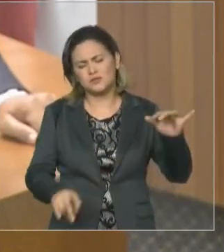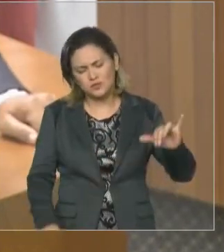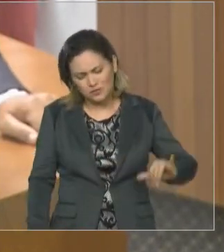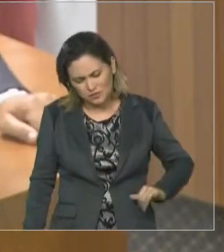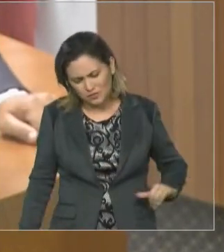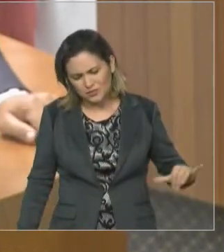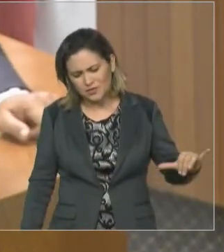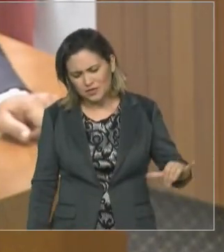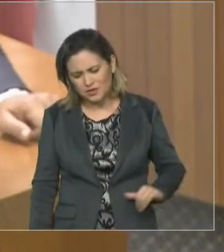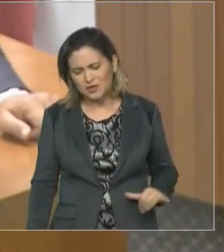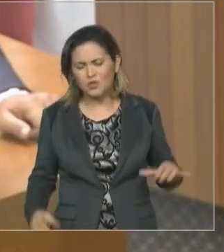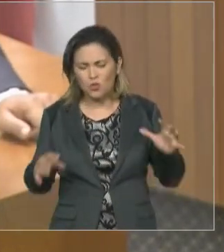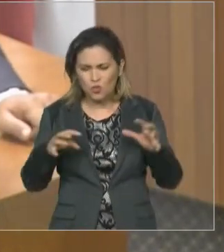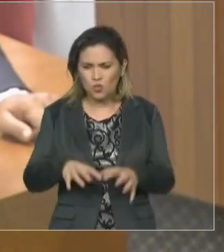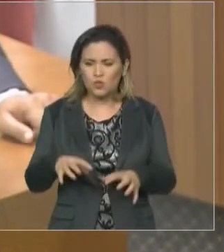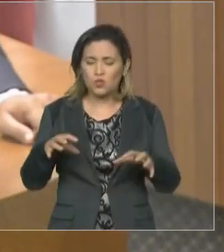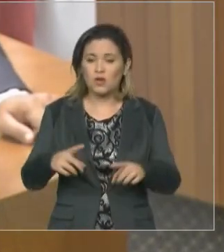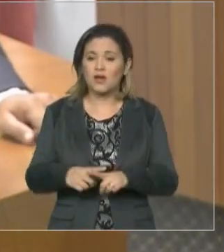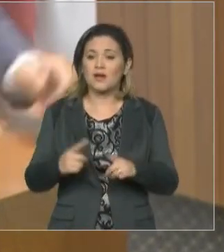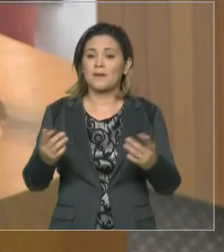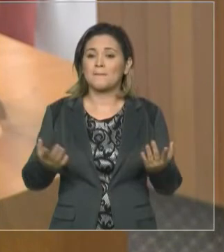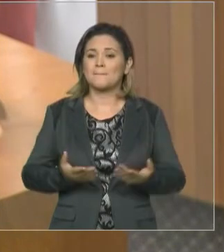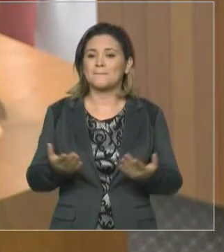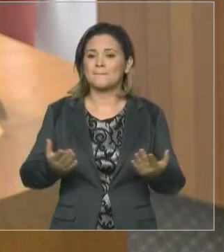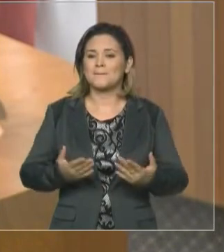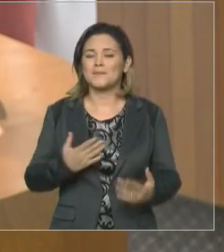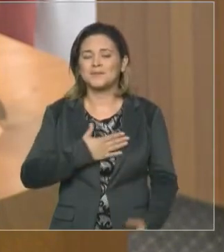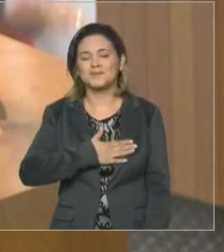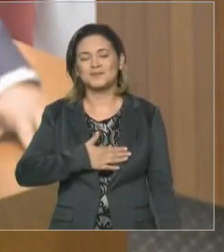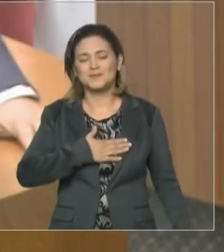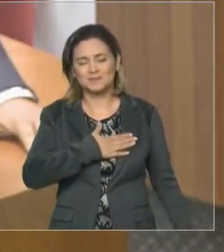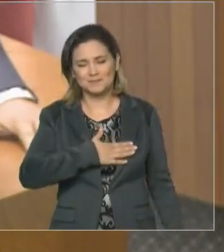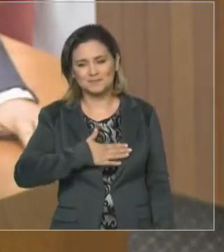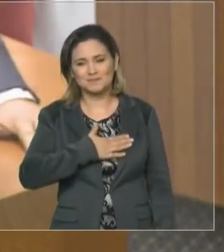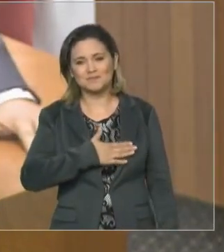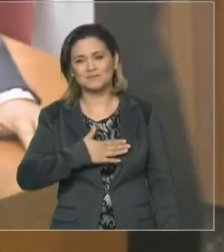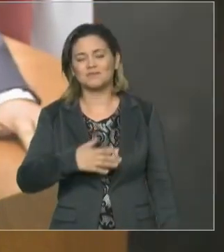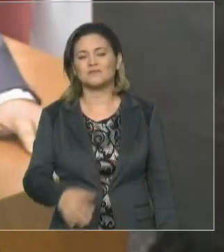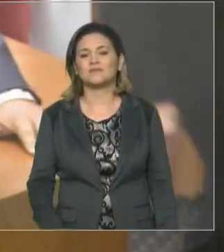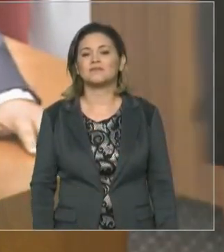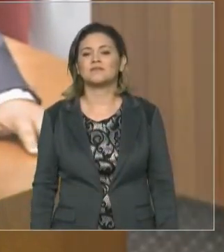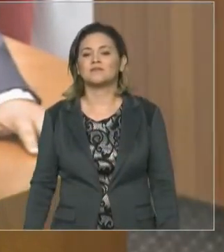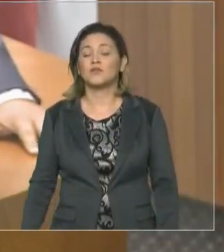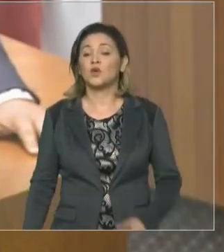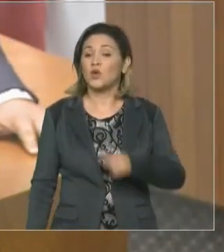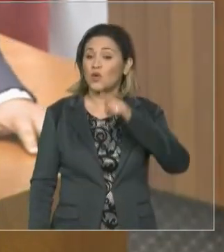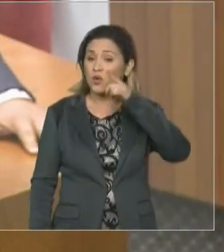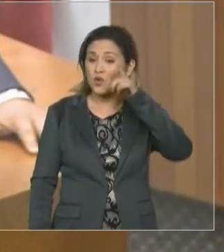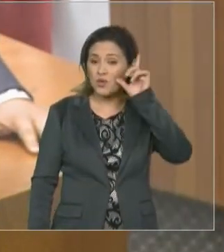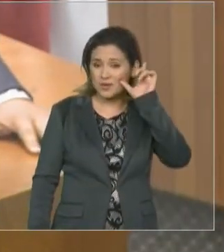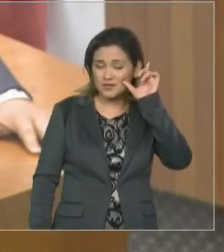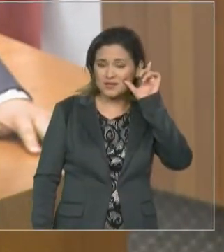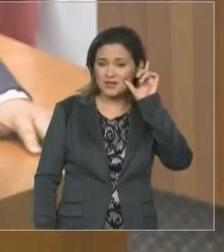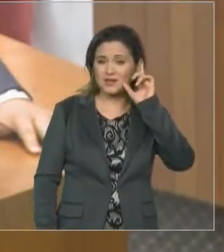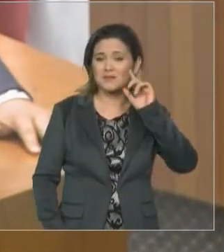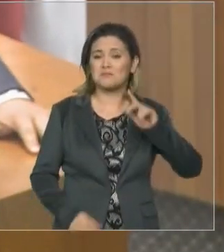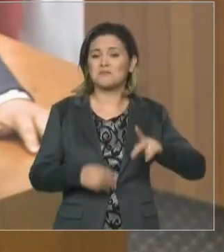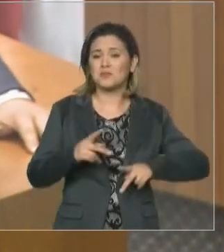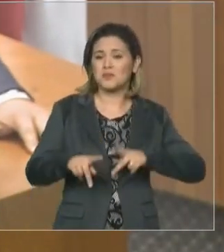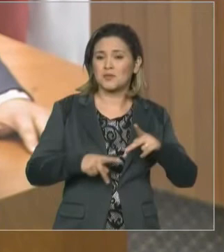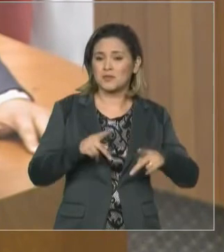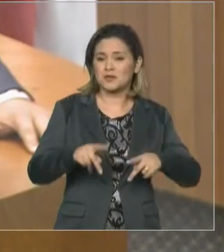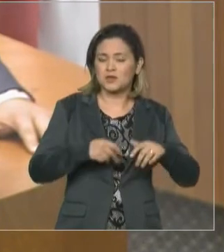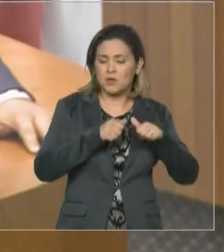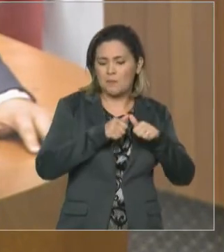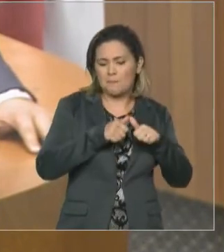chuvas, mas que a alegria agora vem. Ontem uma enorme carreata dos torcedores do Cavalo de Aço foi feita nas